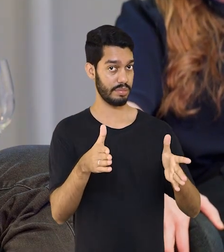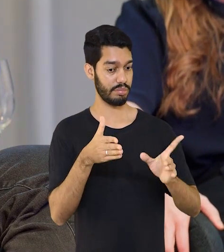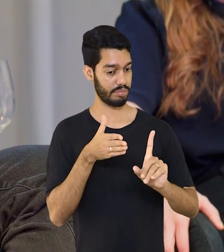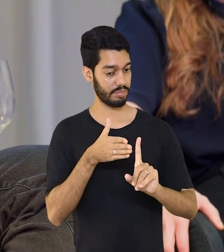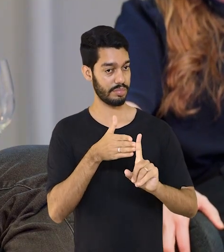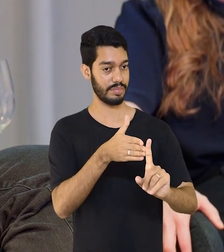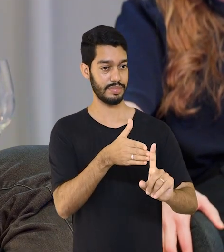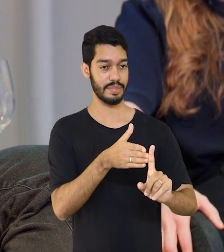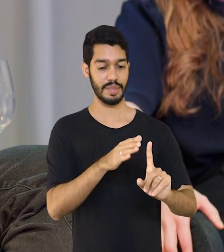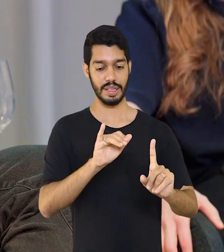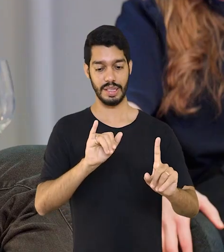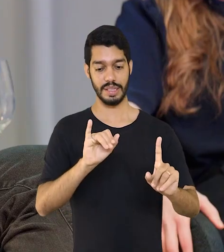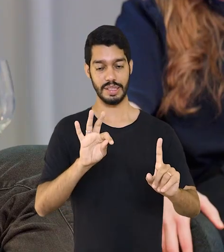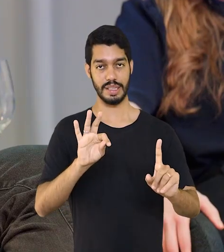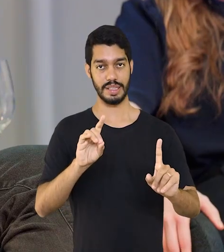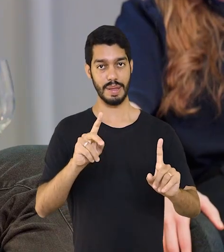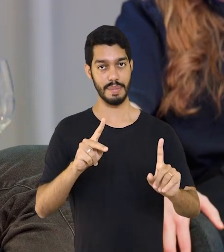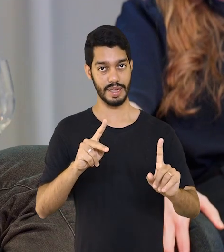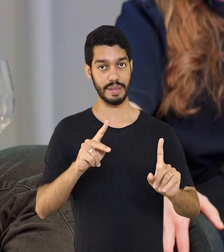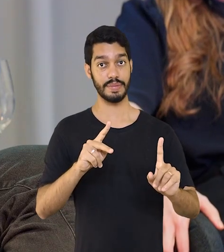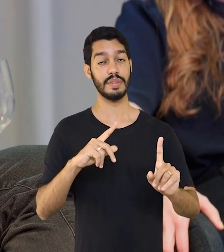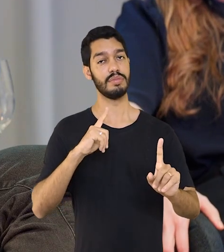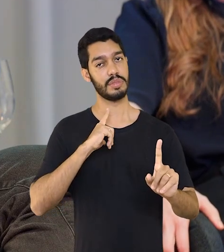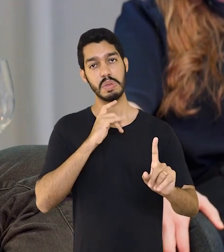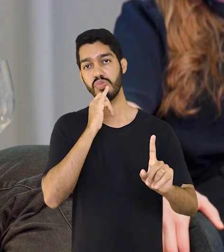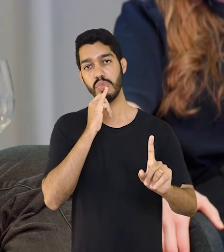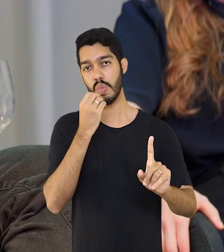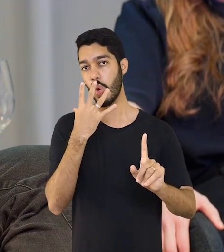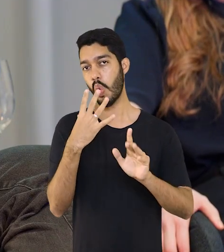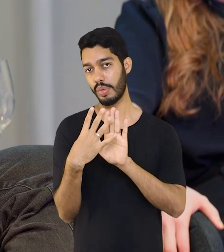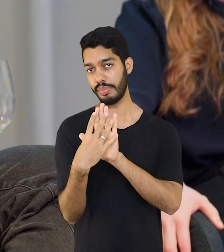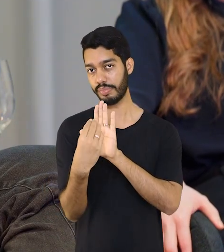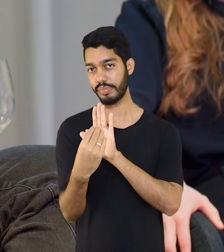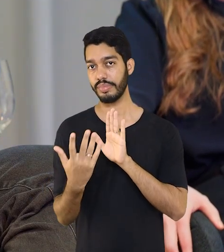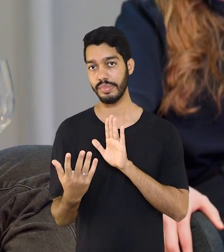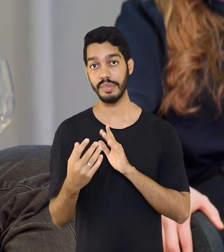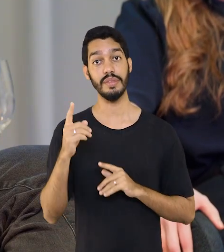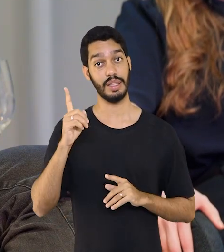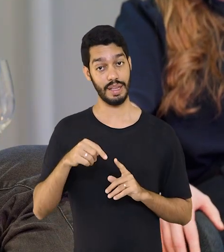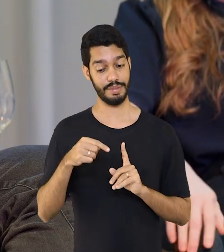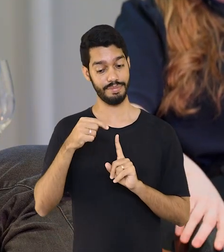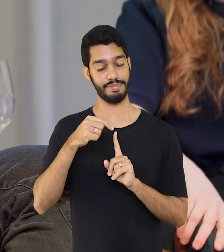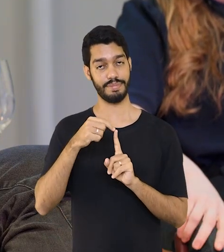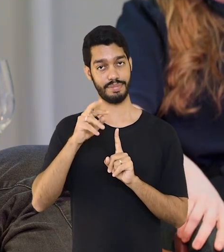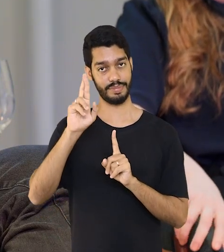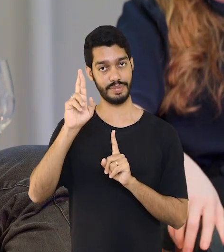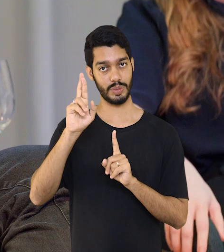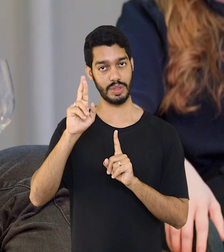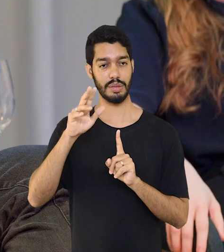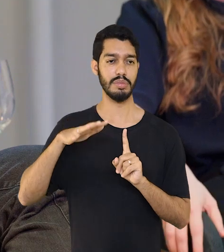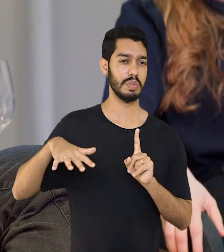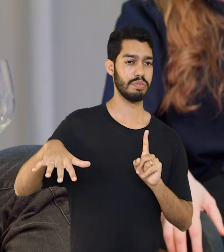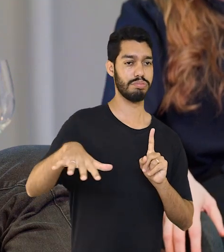assim, o ITDP me parece, por exemplo, que é um bom exemplo disso, que é um ator dentro